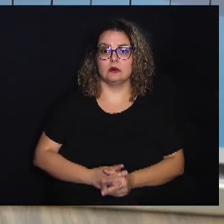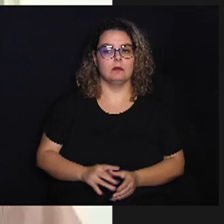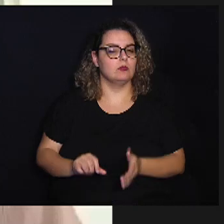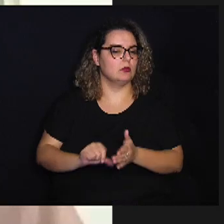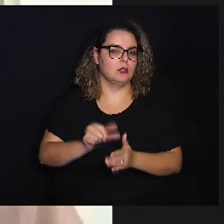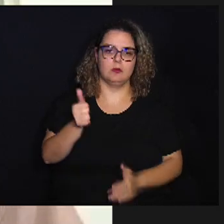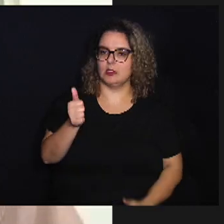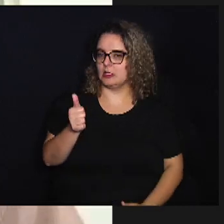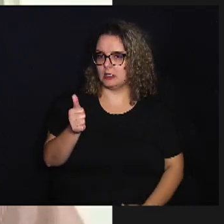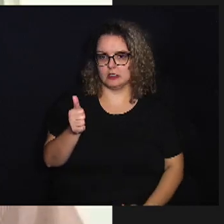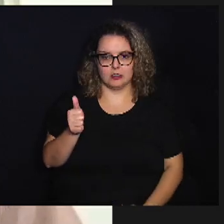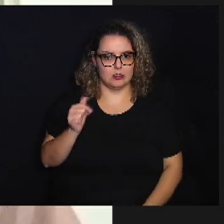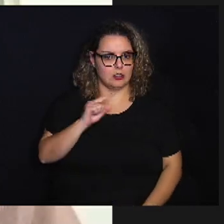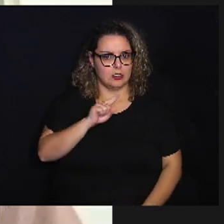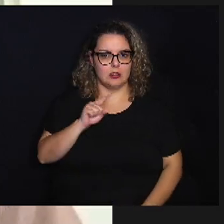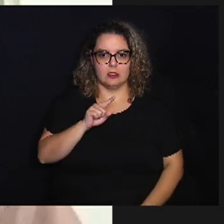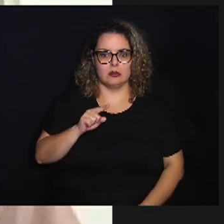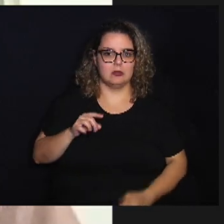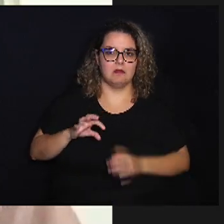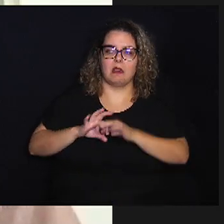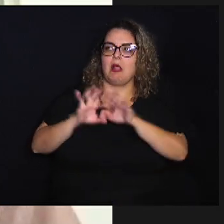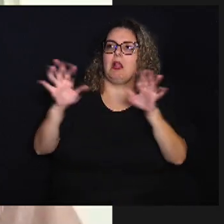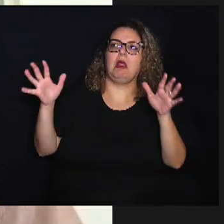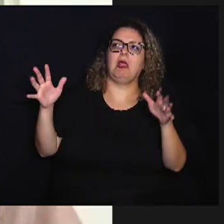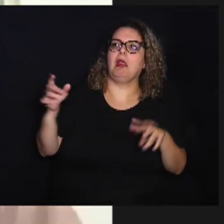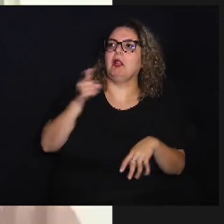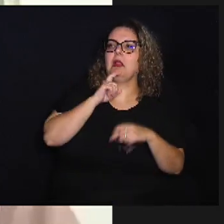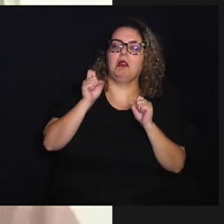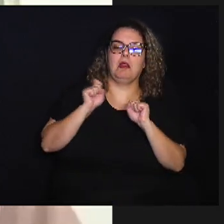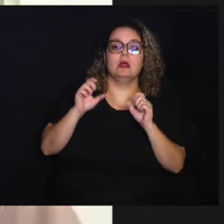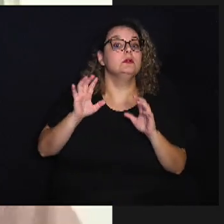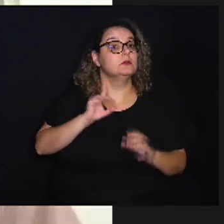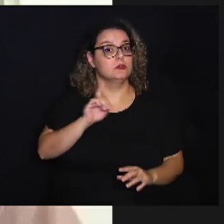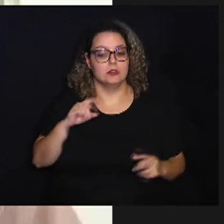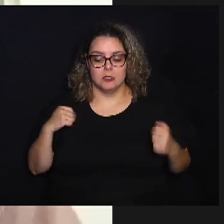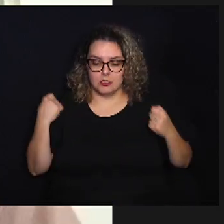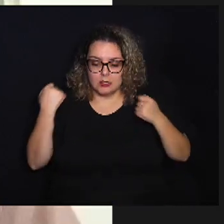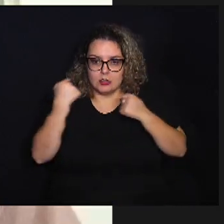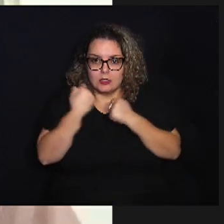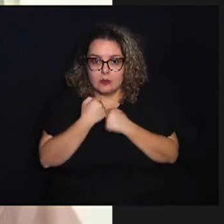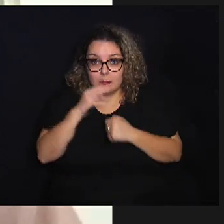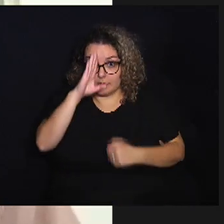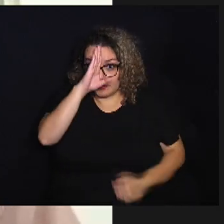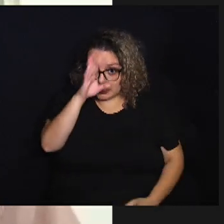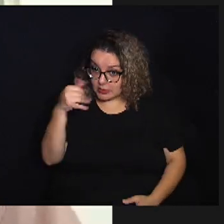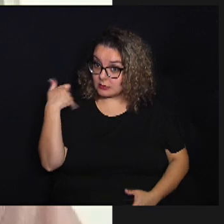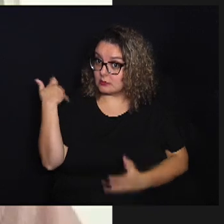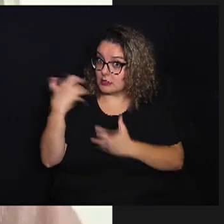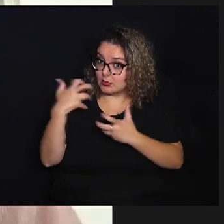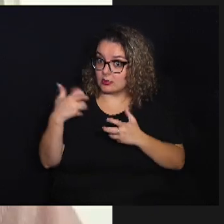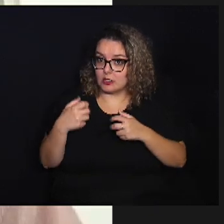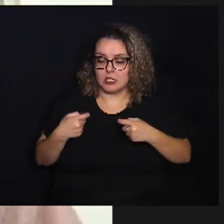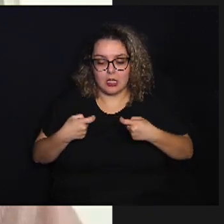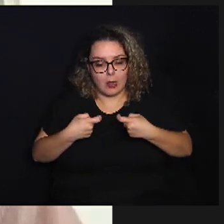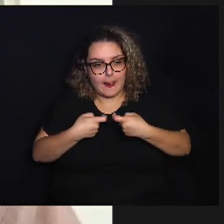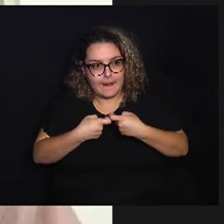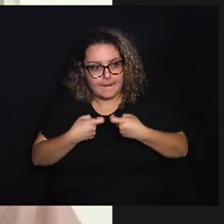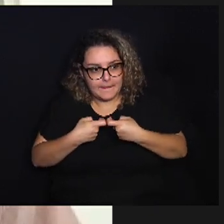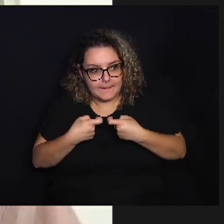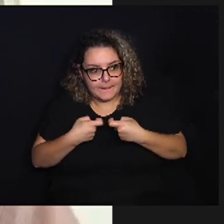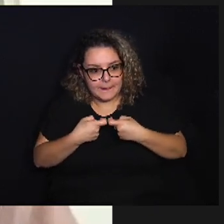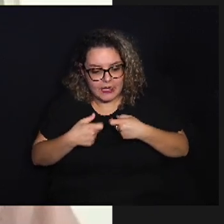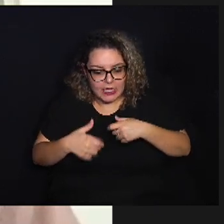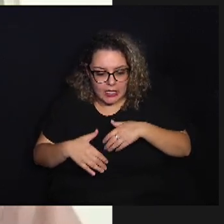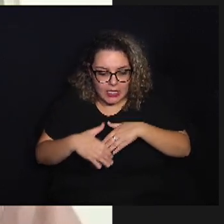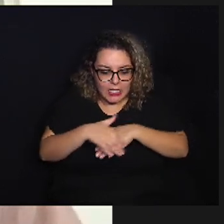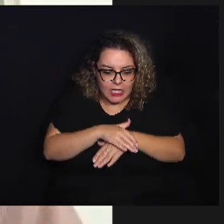Primeiramente, não se expor ao frio, né? A gente tem que estar sempre agasalhado, principalmente os idosos, né? Então, estar sempre agasalhado.